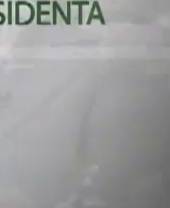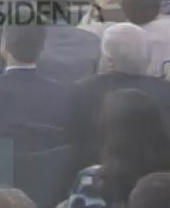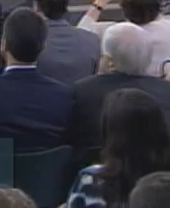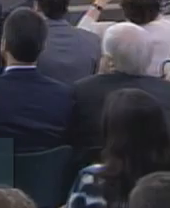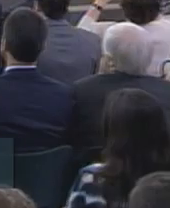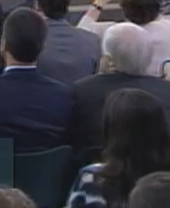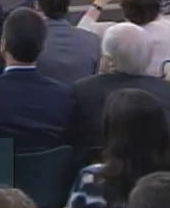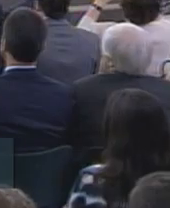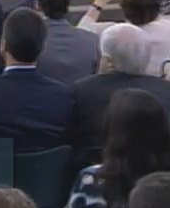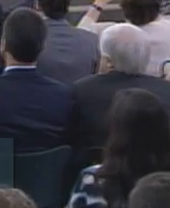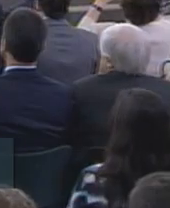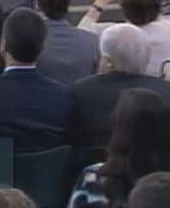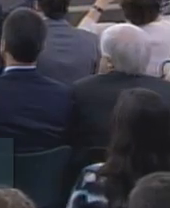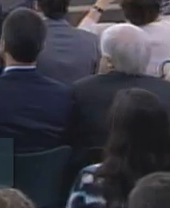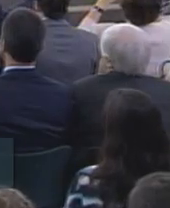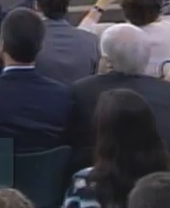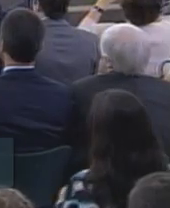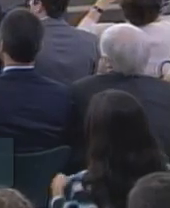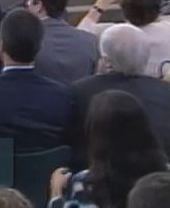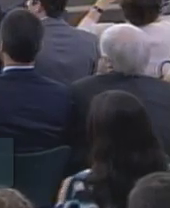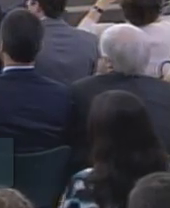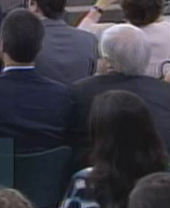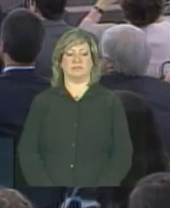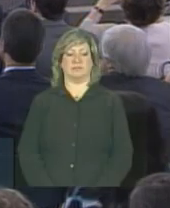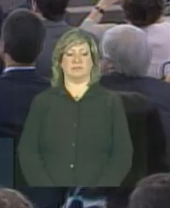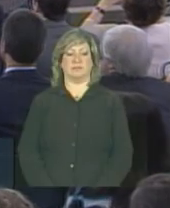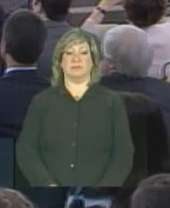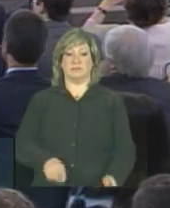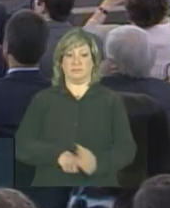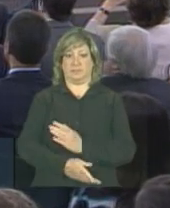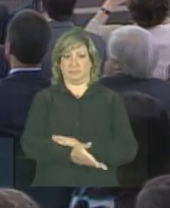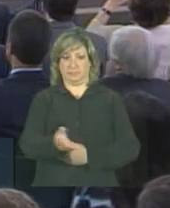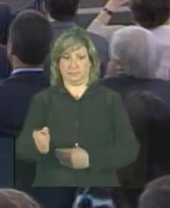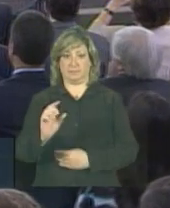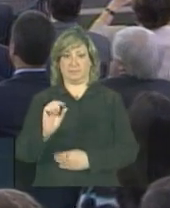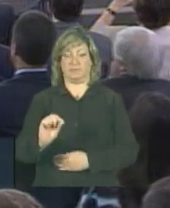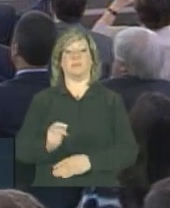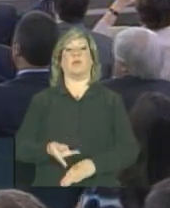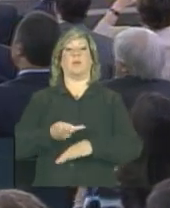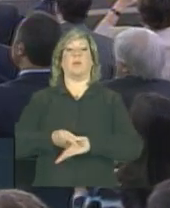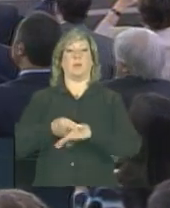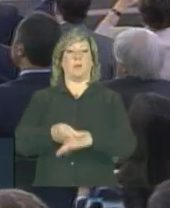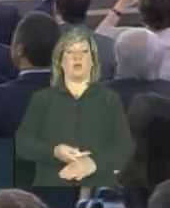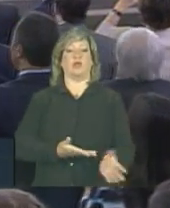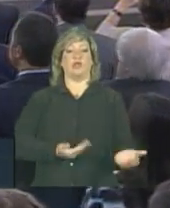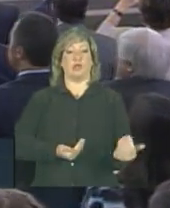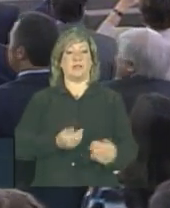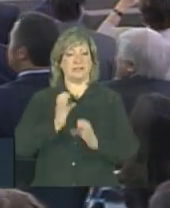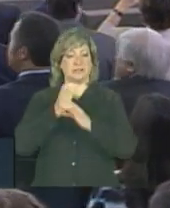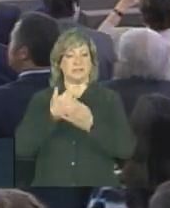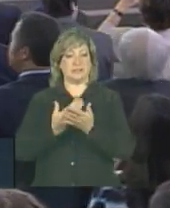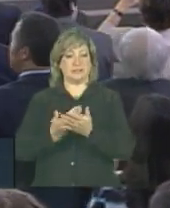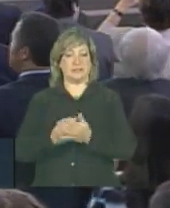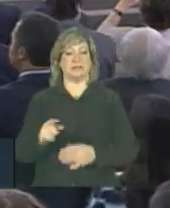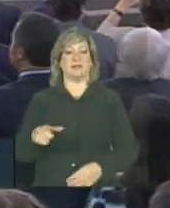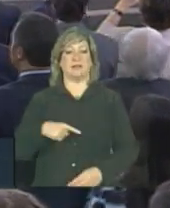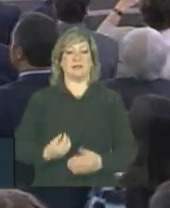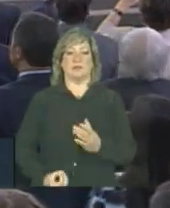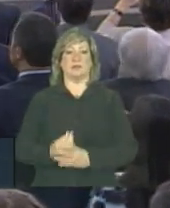cerimônia. Senhoras e senhores, o Prêmio Jovem Cientista, instituído pelo CNPq